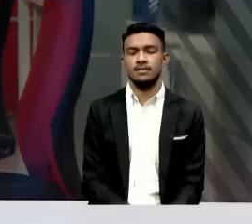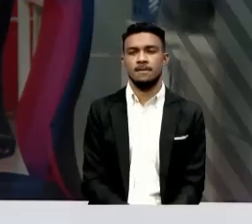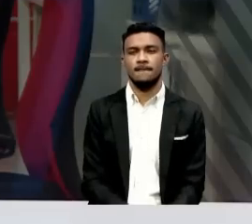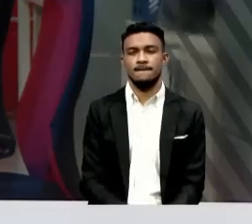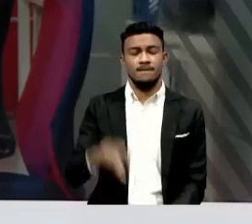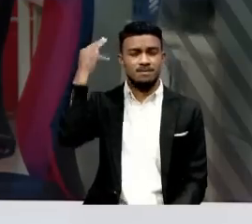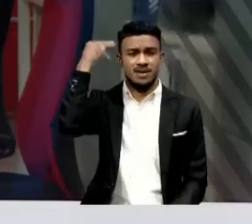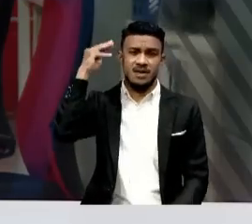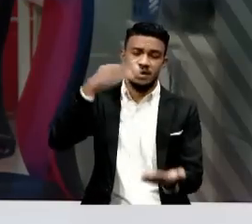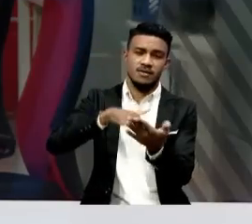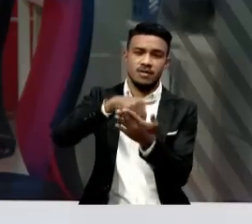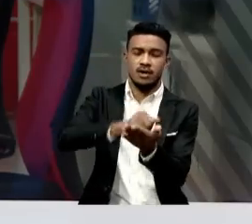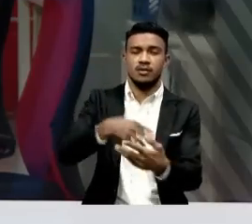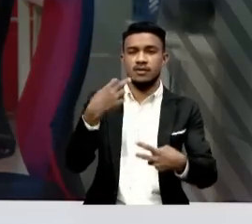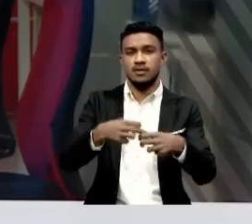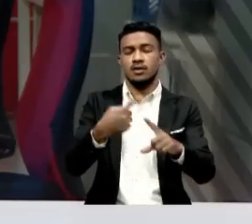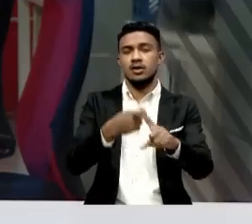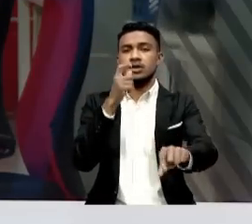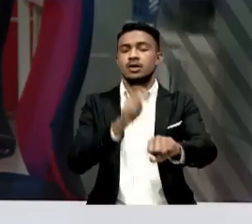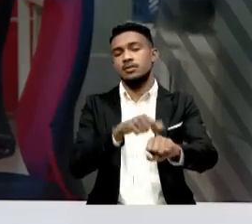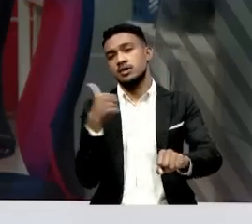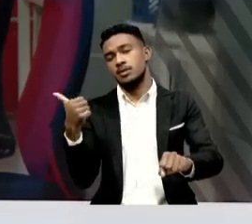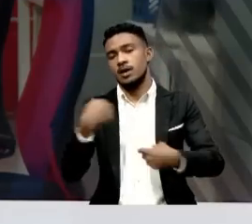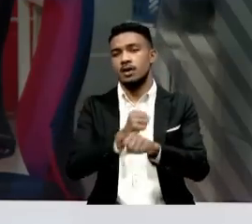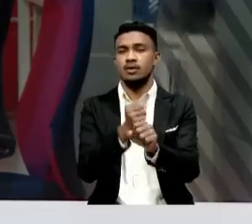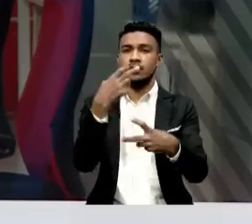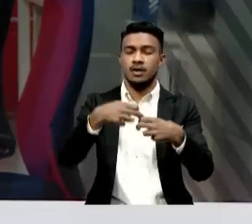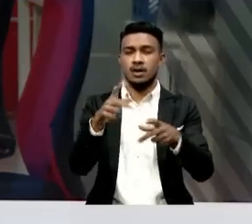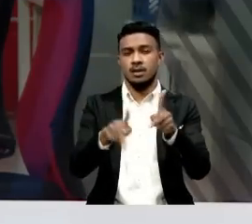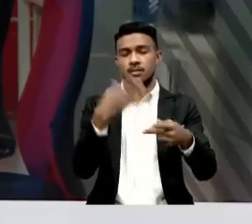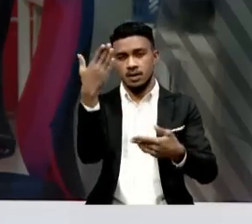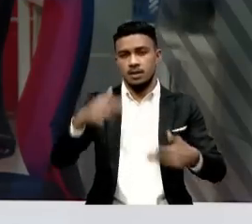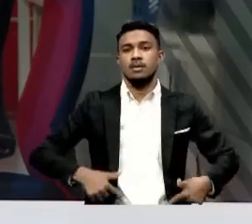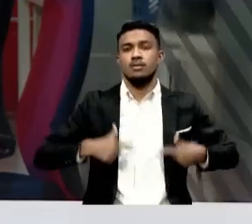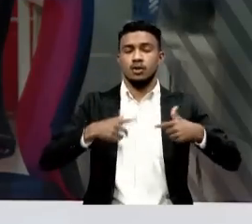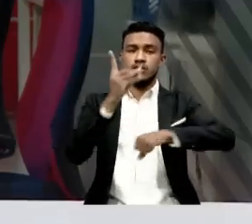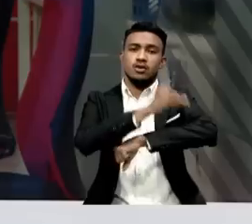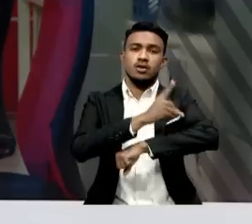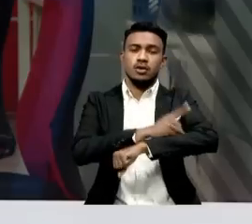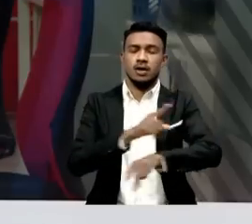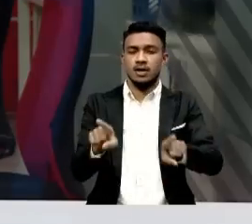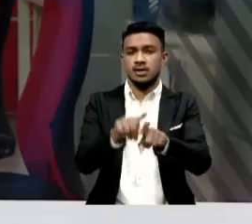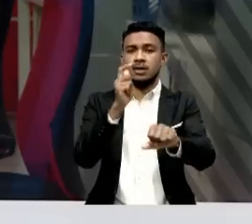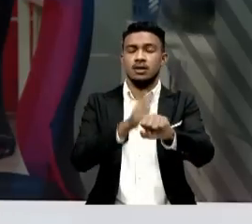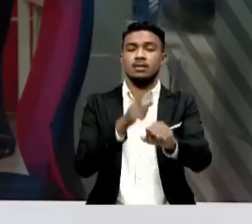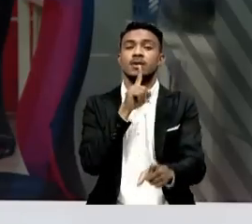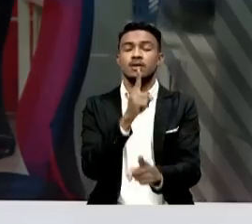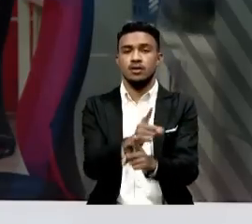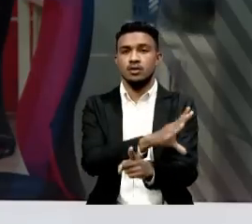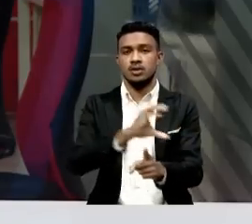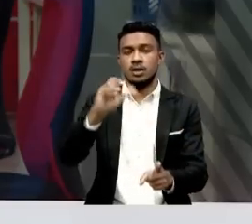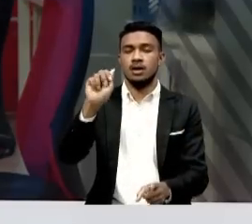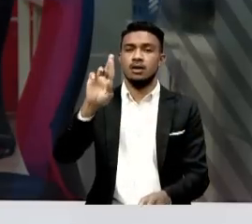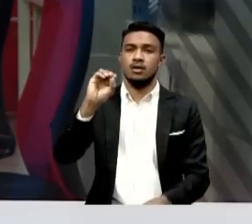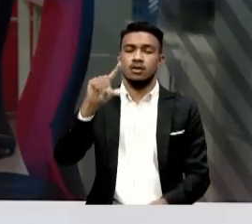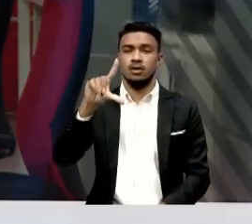Mentalidade fraco, impacto, justi situ São Paulo, nebe prejudica mos emania moris loron. Ida ne situação real, nebe Carolina Ramos,